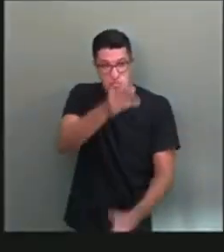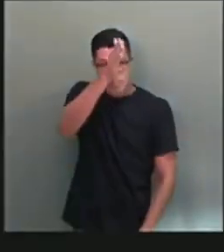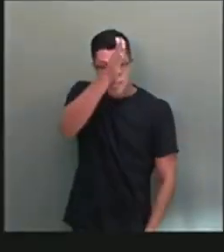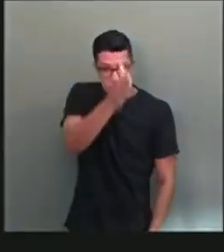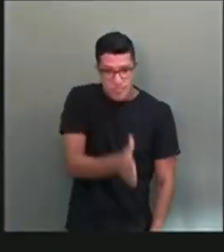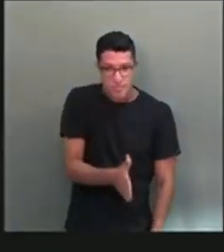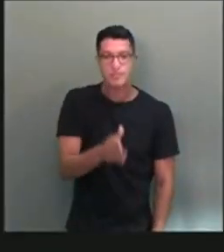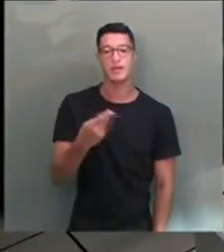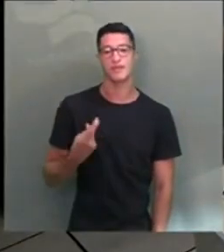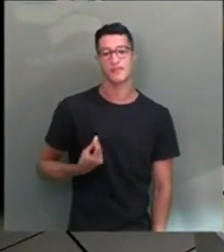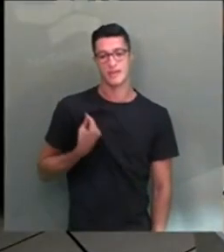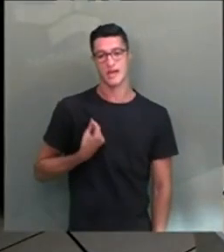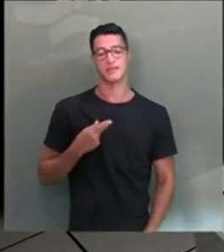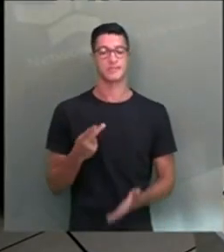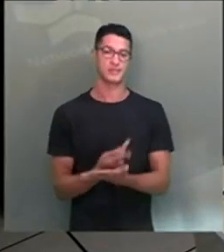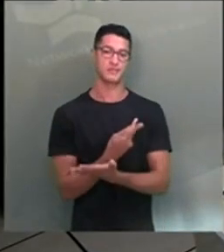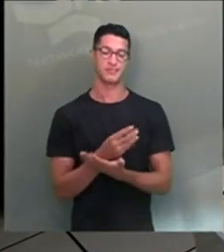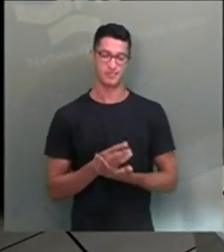com frequência.